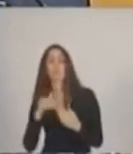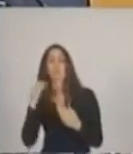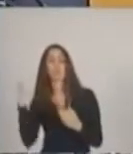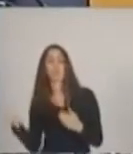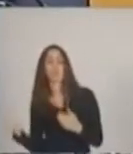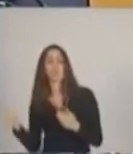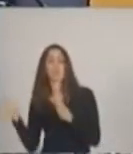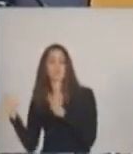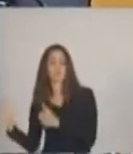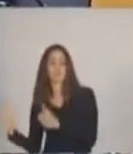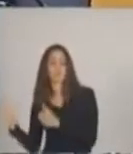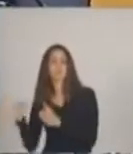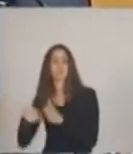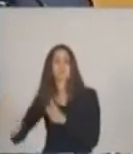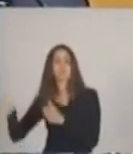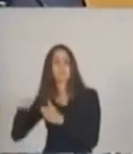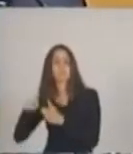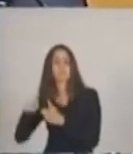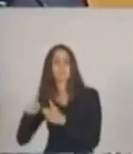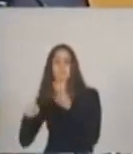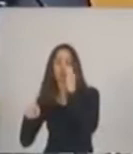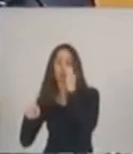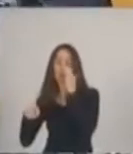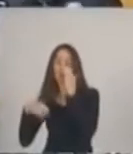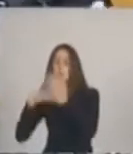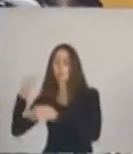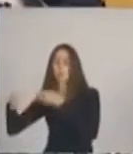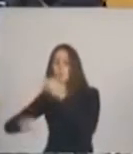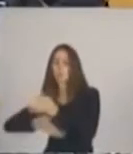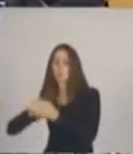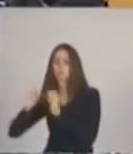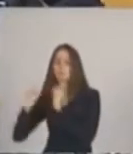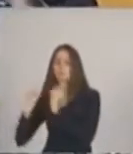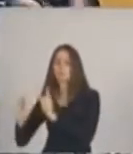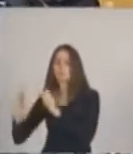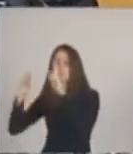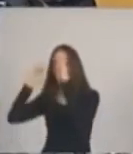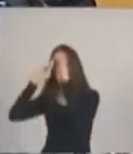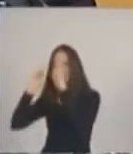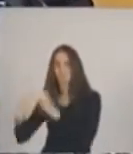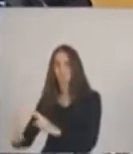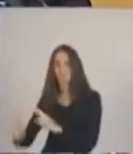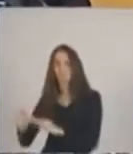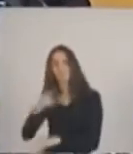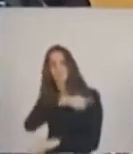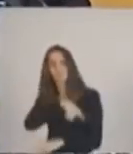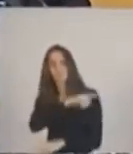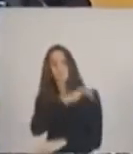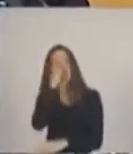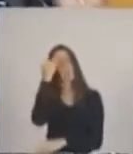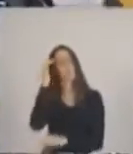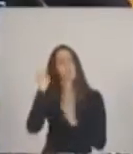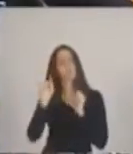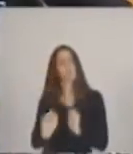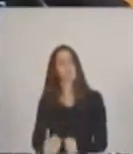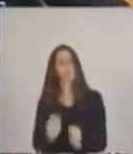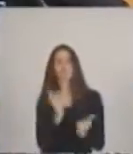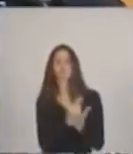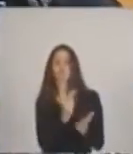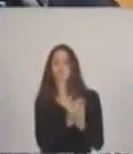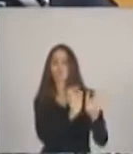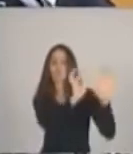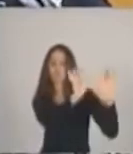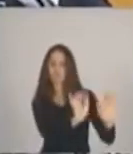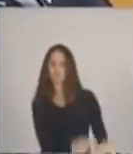bojo da constitucionalidade e do parecer da Comissão de Justiça, assim, com todo respeito e humildade aos colegas, eu não vejo nenhum tipo de problema,